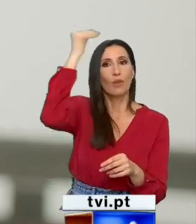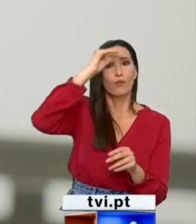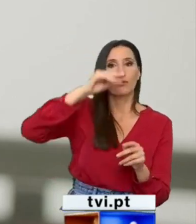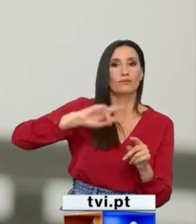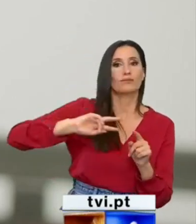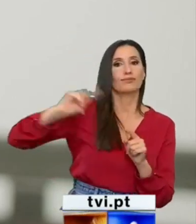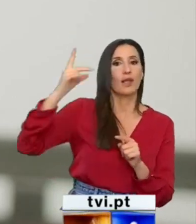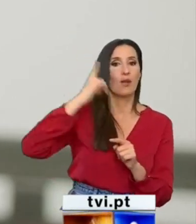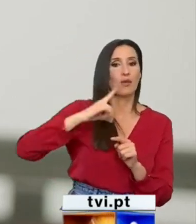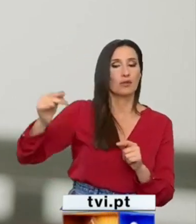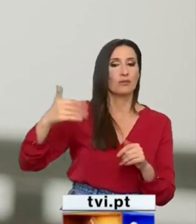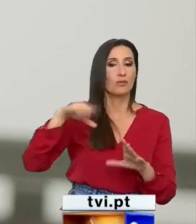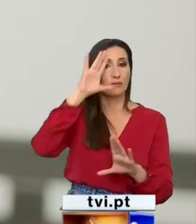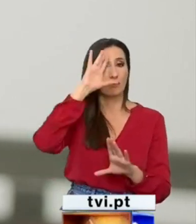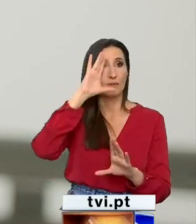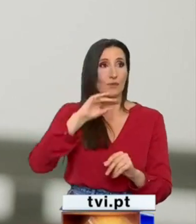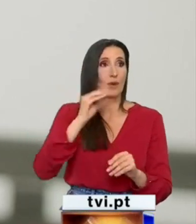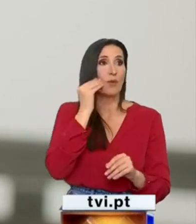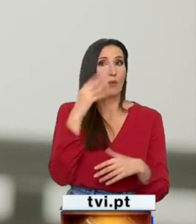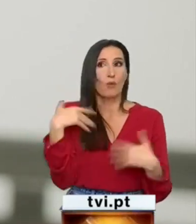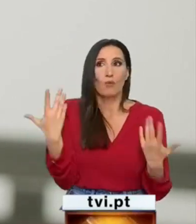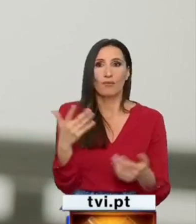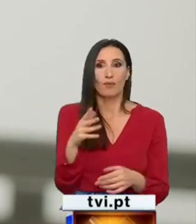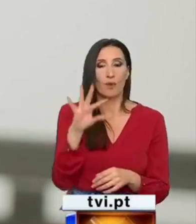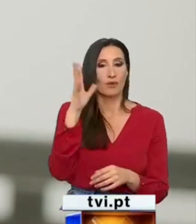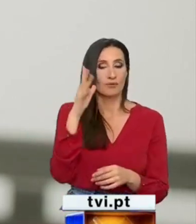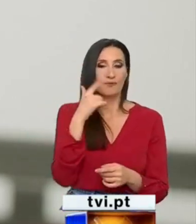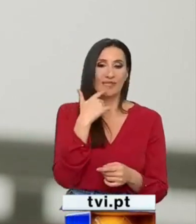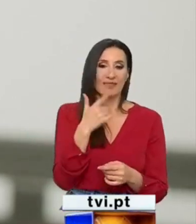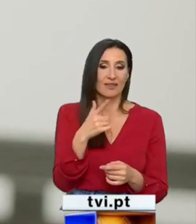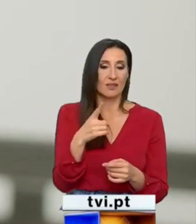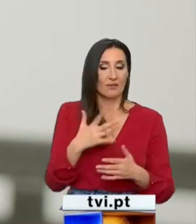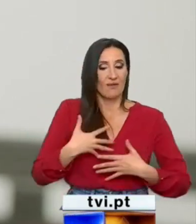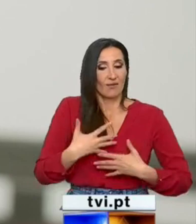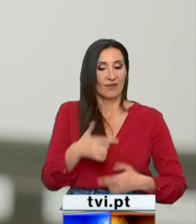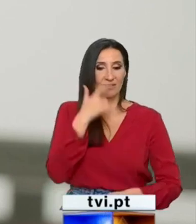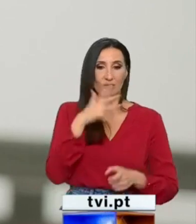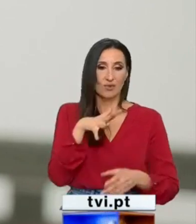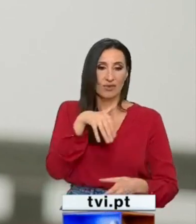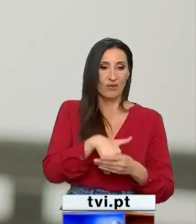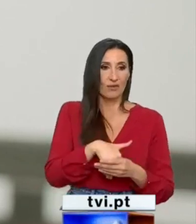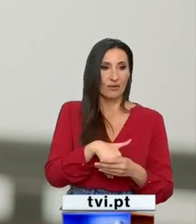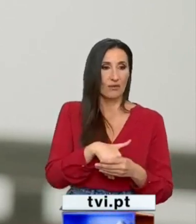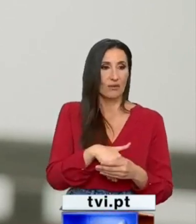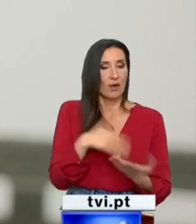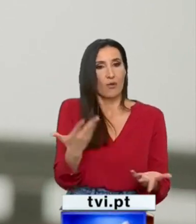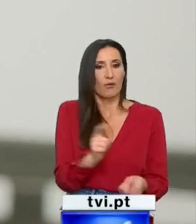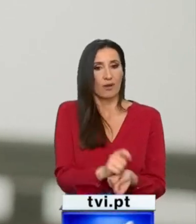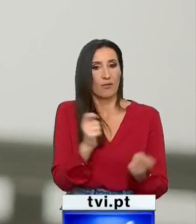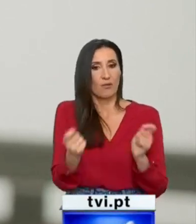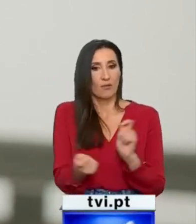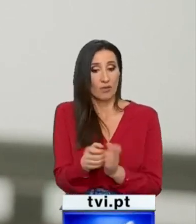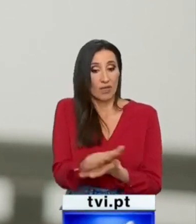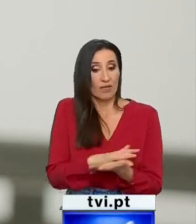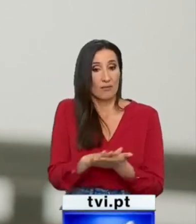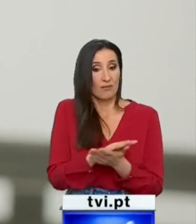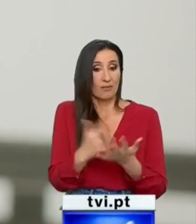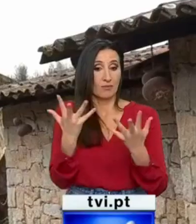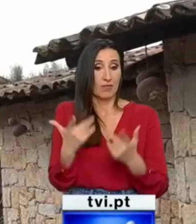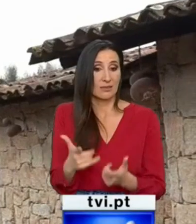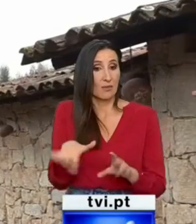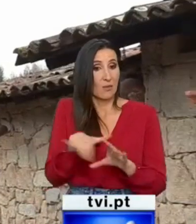nem como, nem quando, o que, mais uma vez, desvirtua a vontade de quem votou e a essência do orçamento